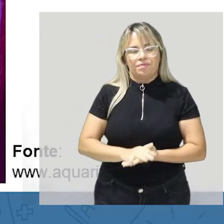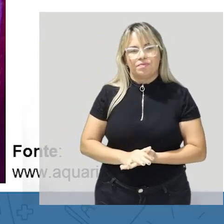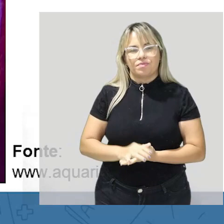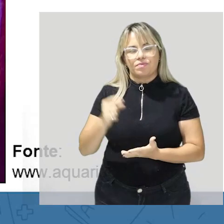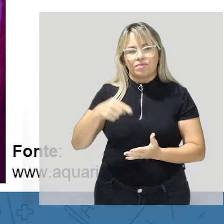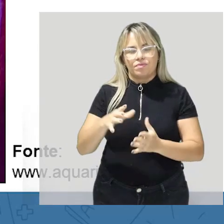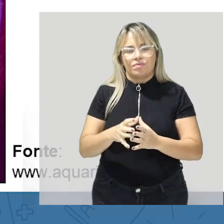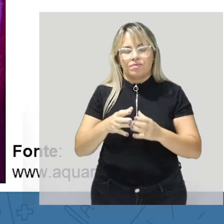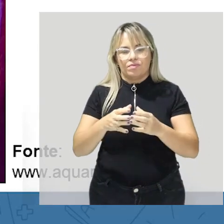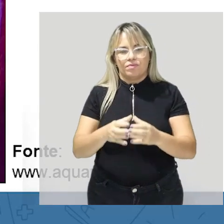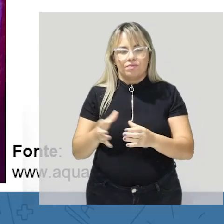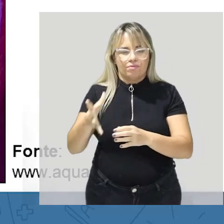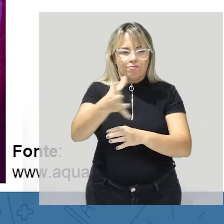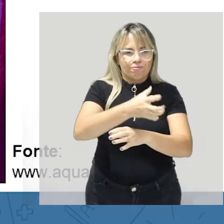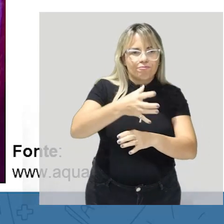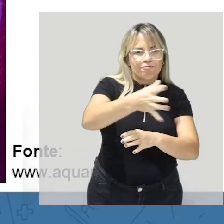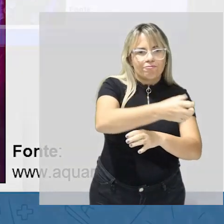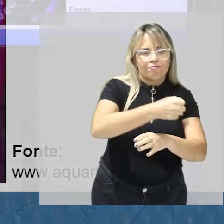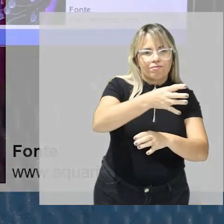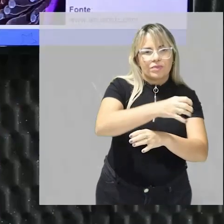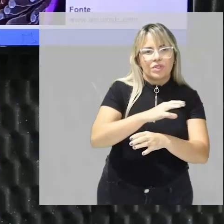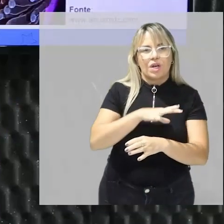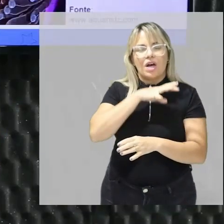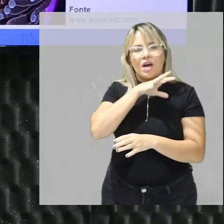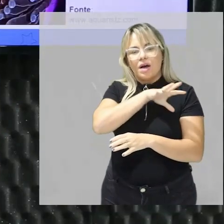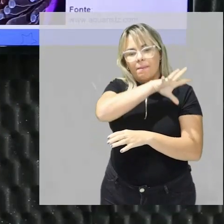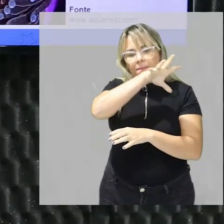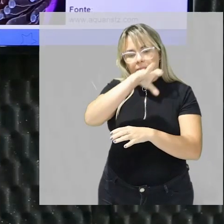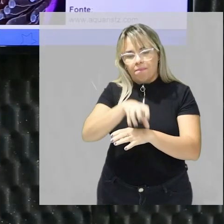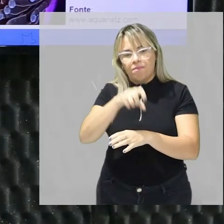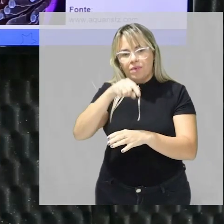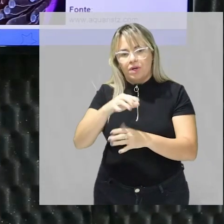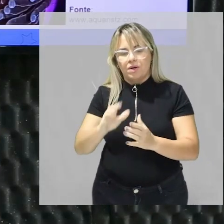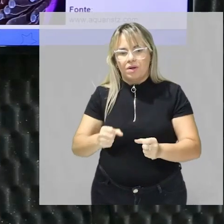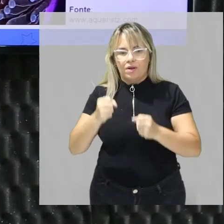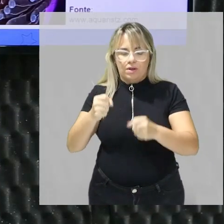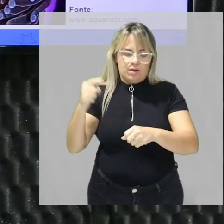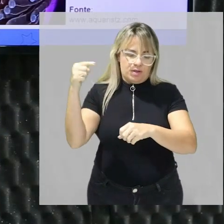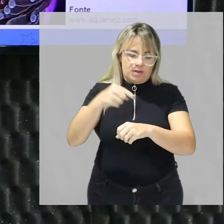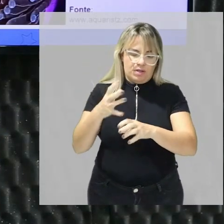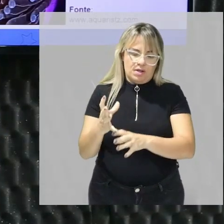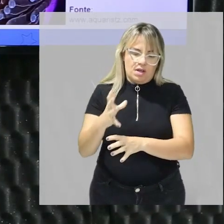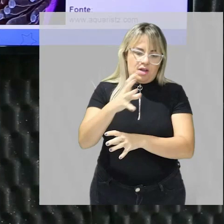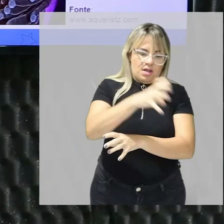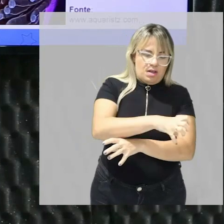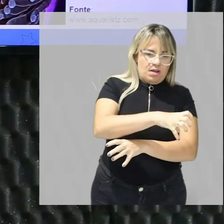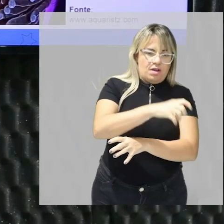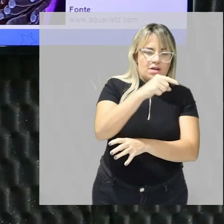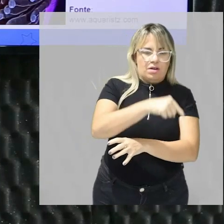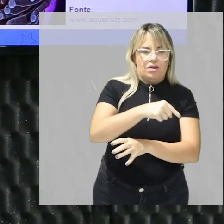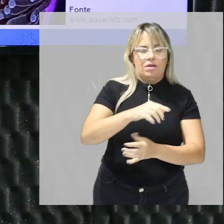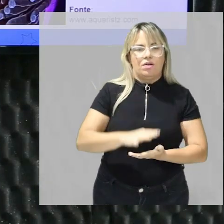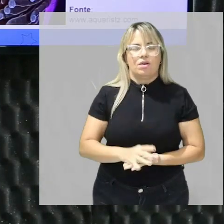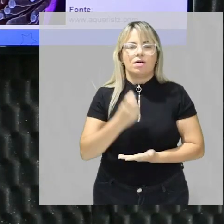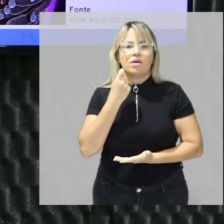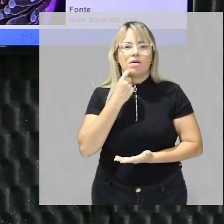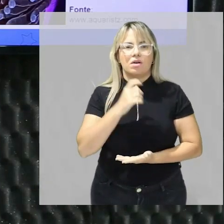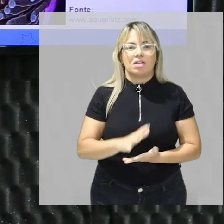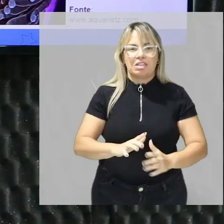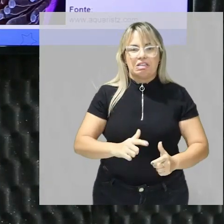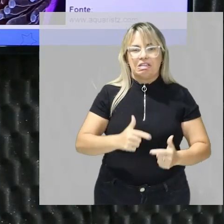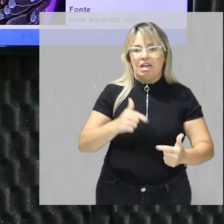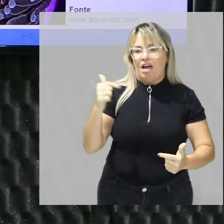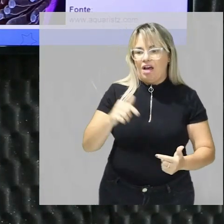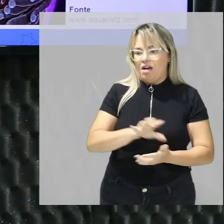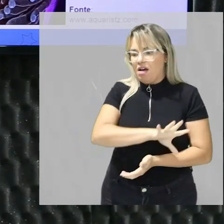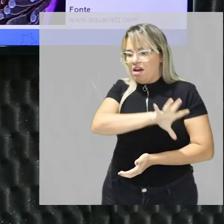morando ali, ele pode atrair predadores que tentem buscar ele. E aí essa anêmona vai lá e captura esses peixes que tentam se alimentar